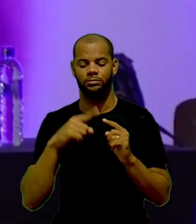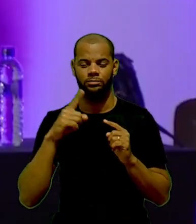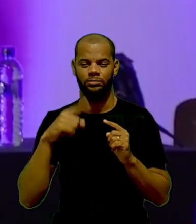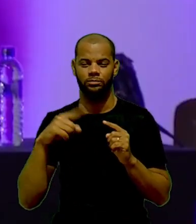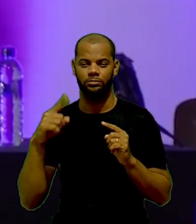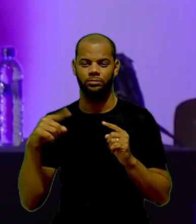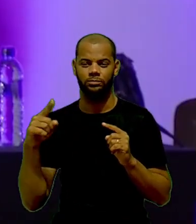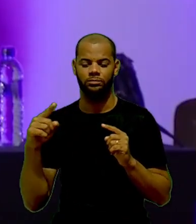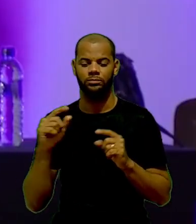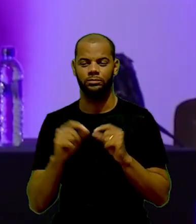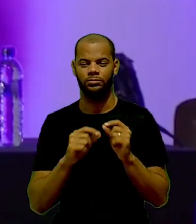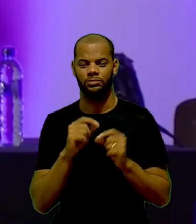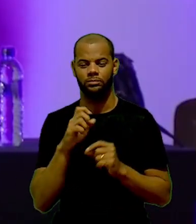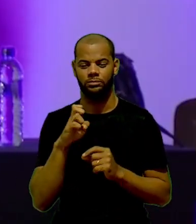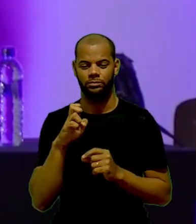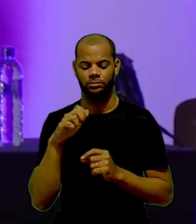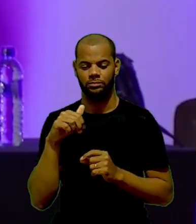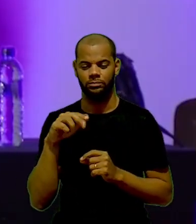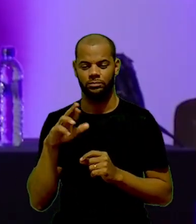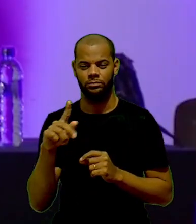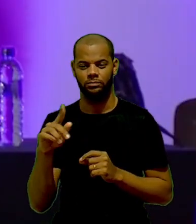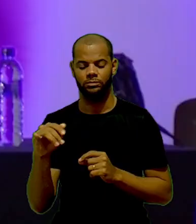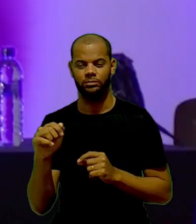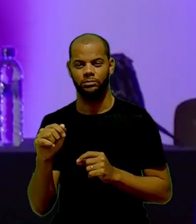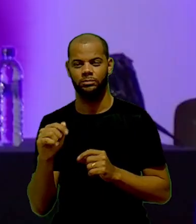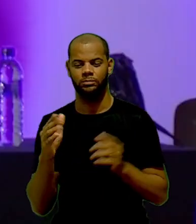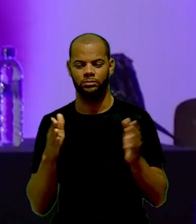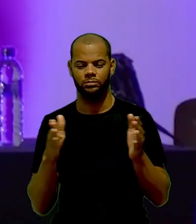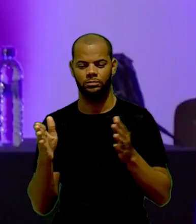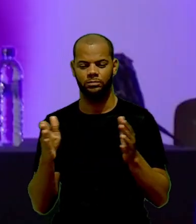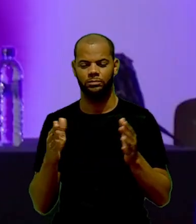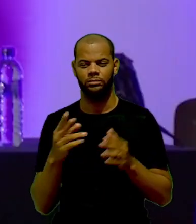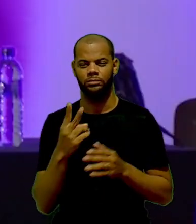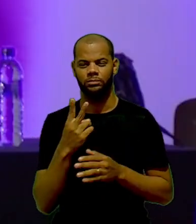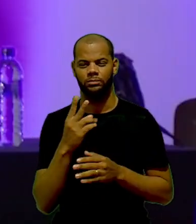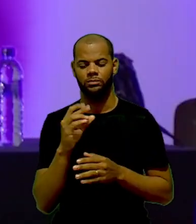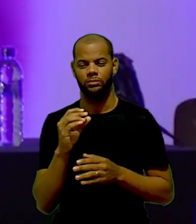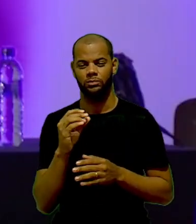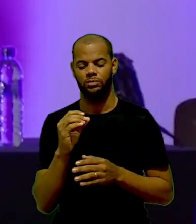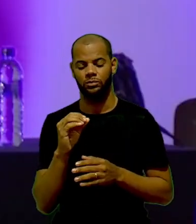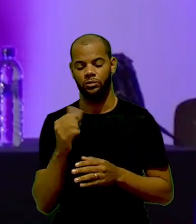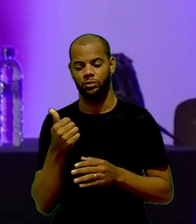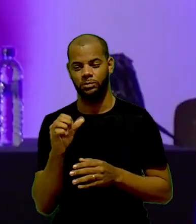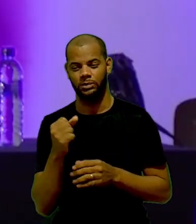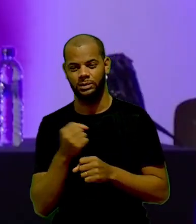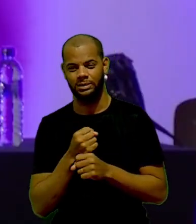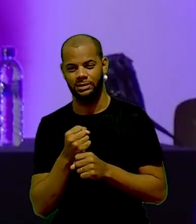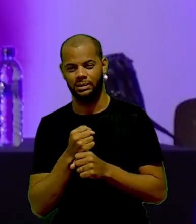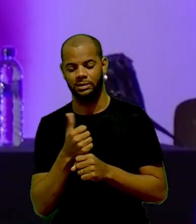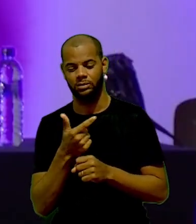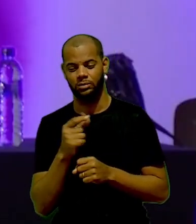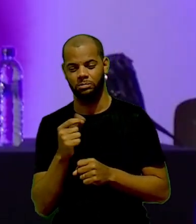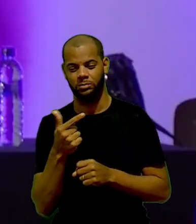diversas formas de energia no período compreendido entre 2016 e 2024.